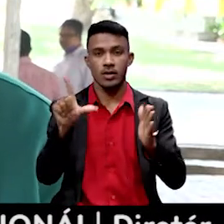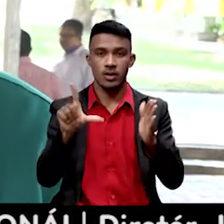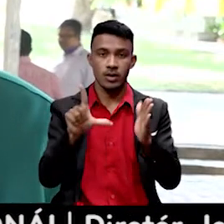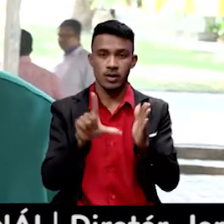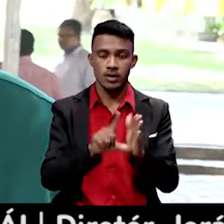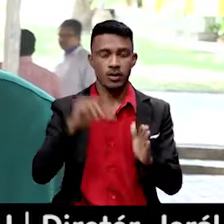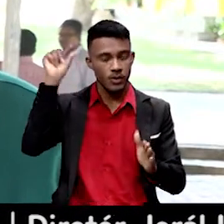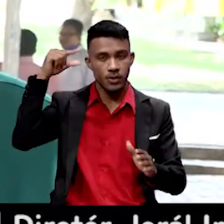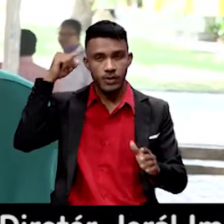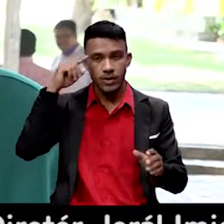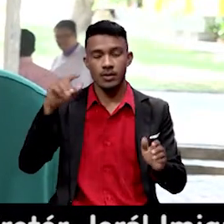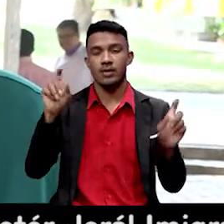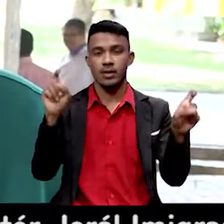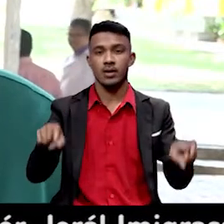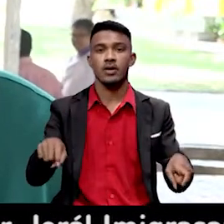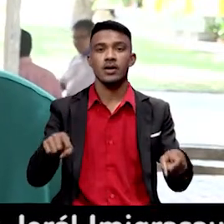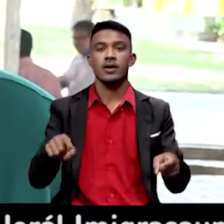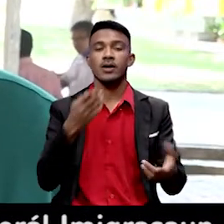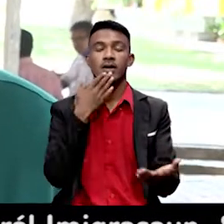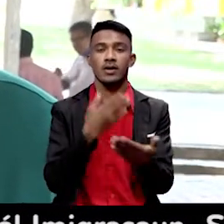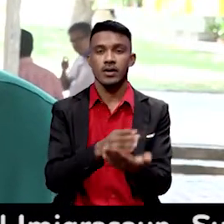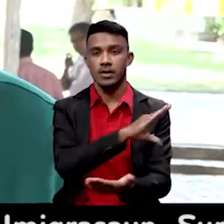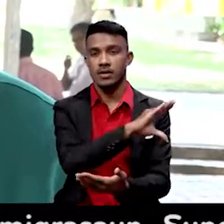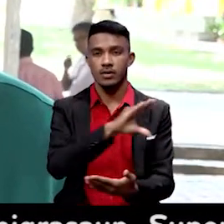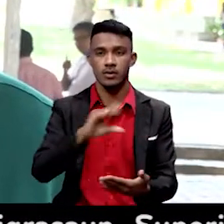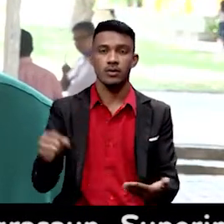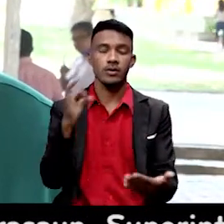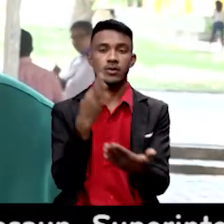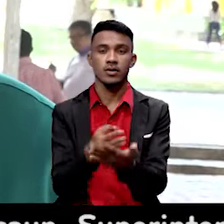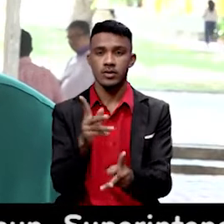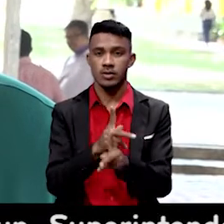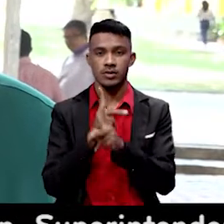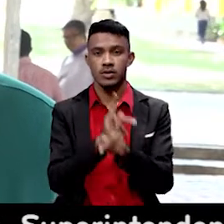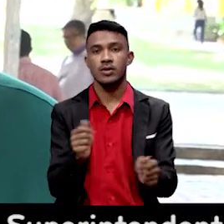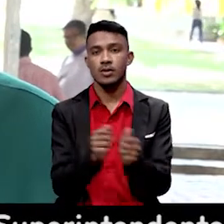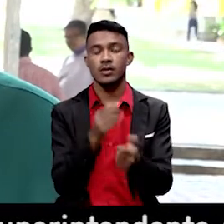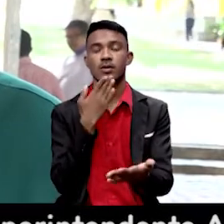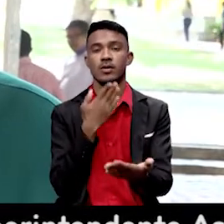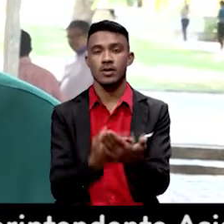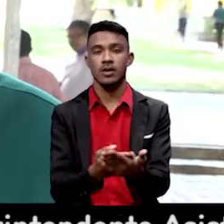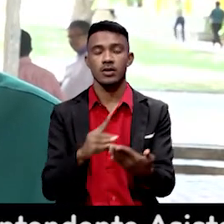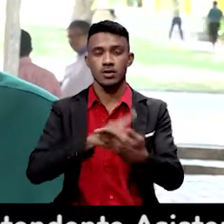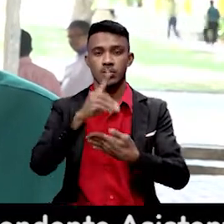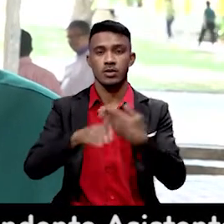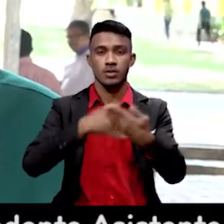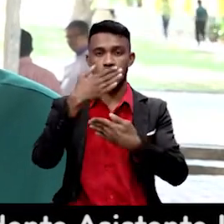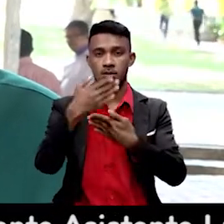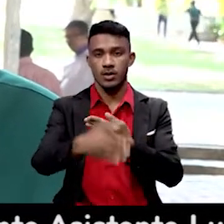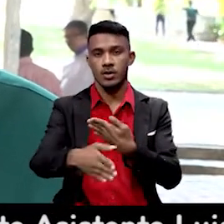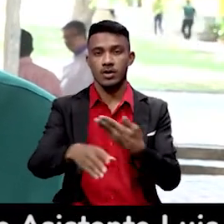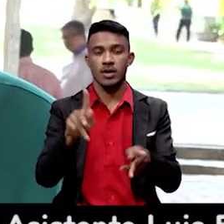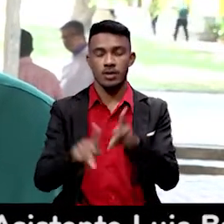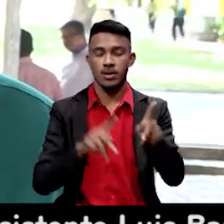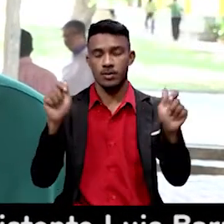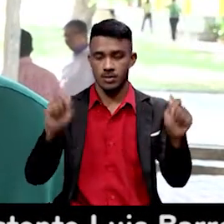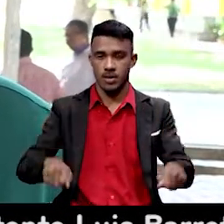de qualidade para ver se ele escuta orçamento de dia com o desenvolvimento pelo baú e o povo bele sente benefício